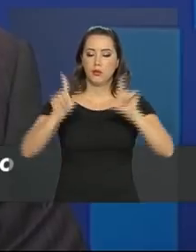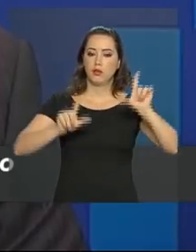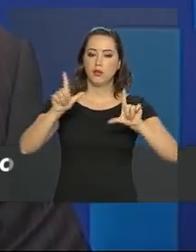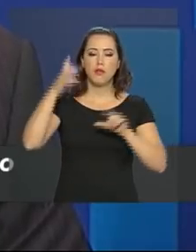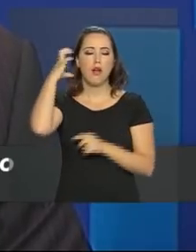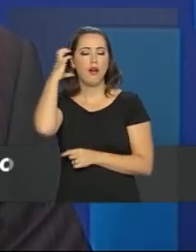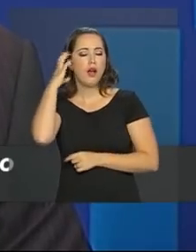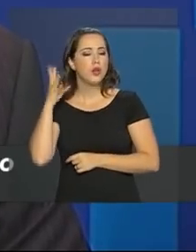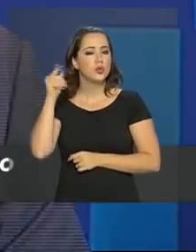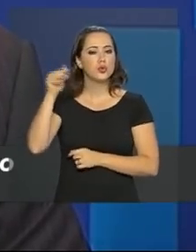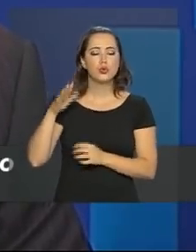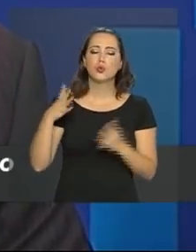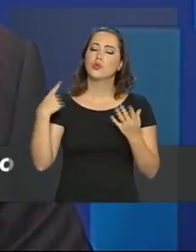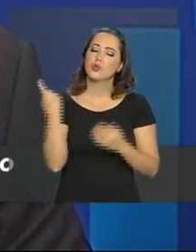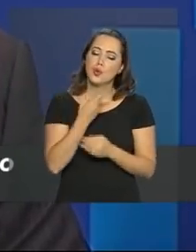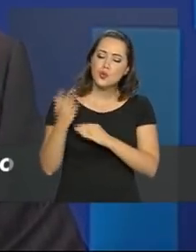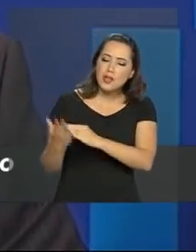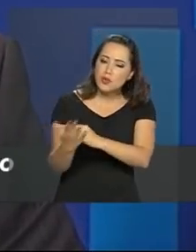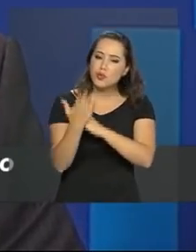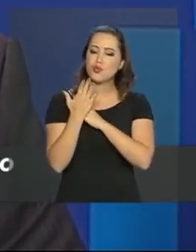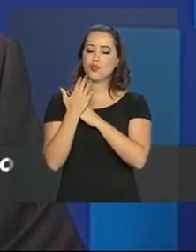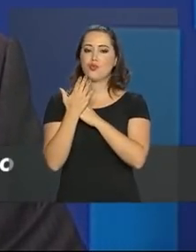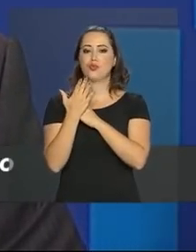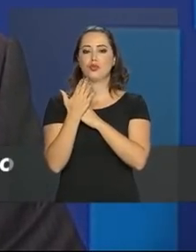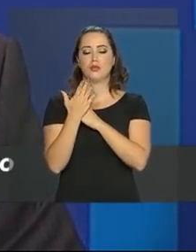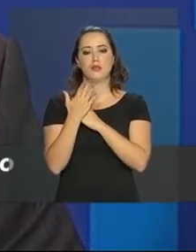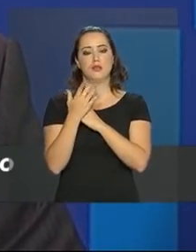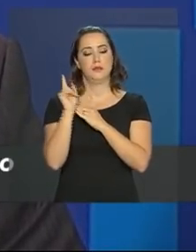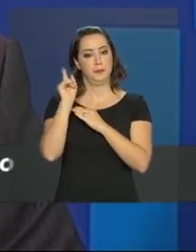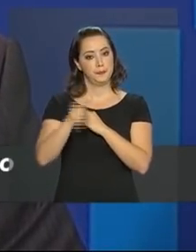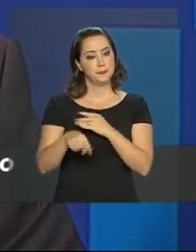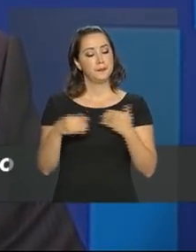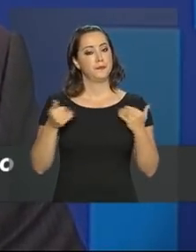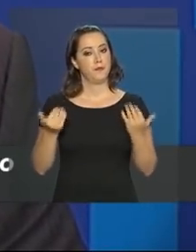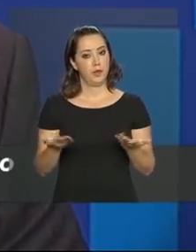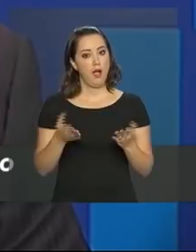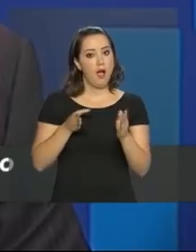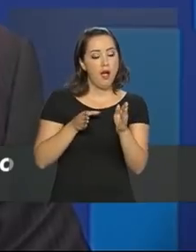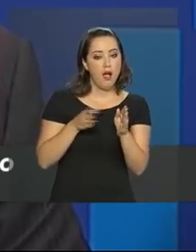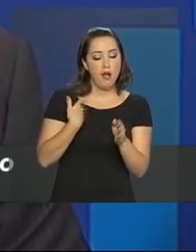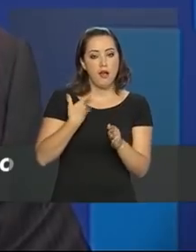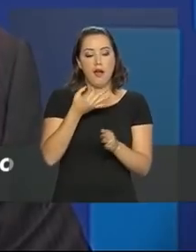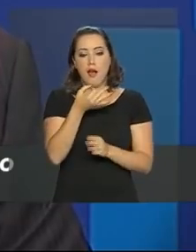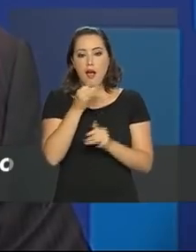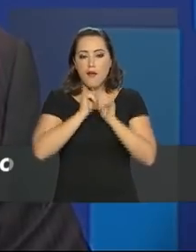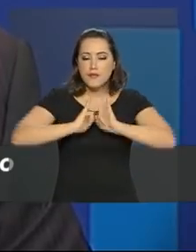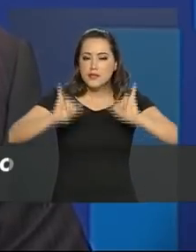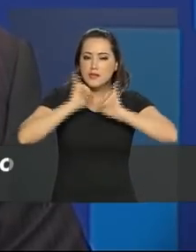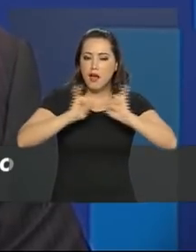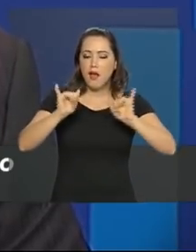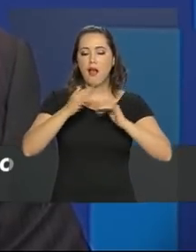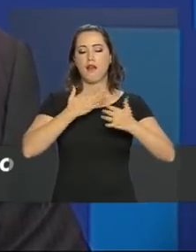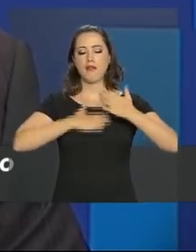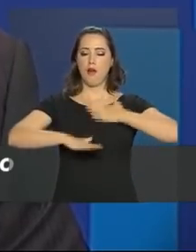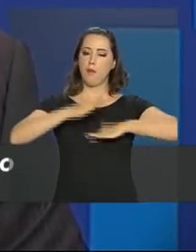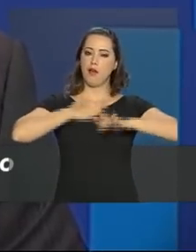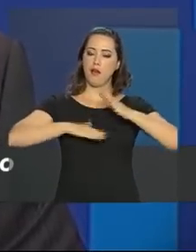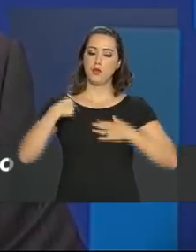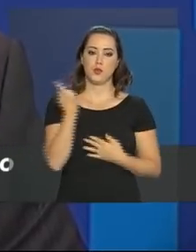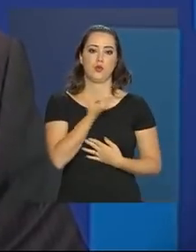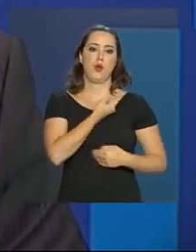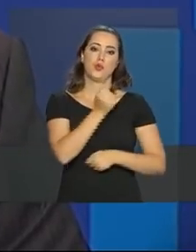de todo tipo de mídia que nos ajudem é a informar bem é tranqüilizar os nossos